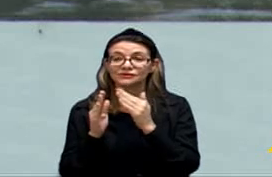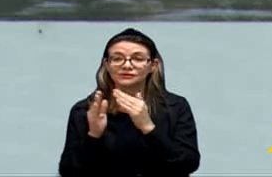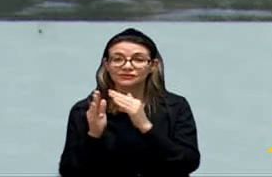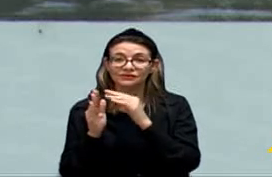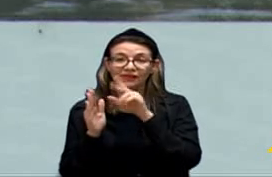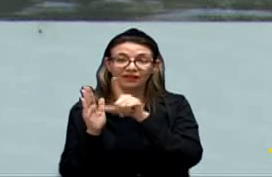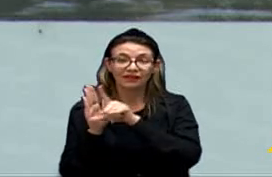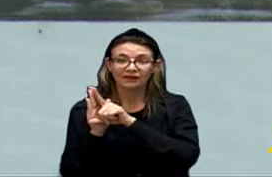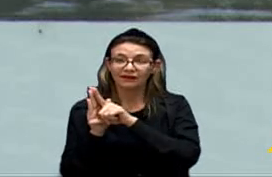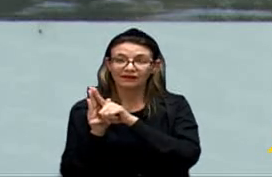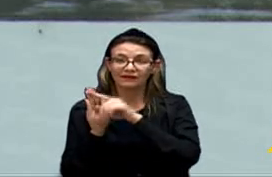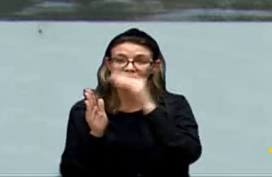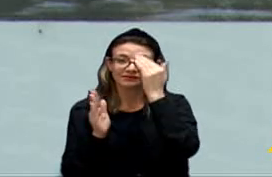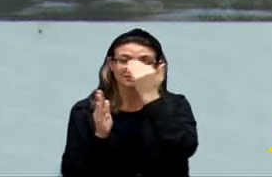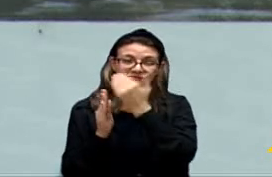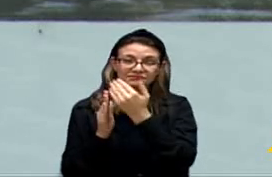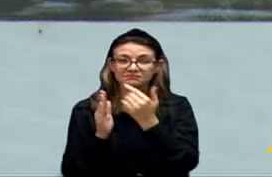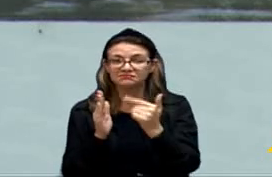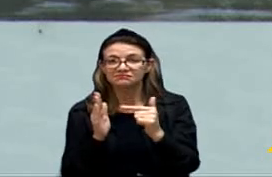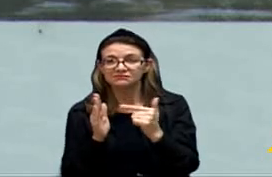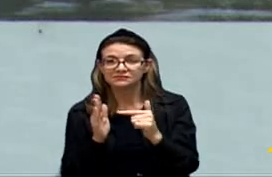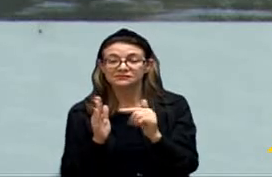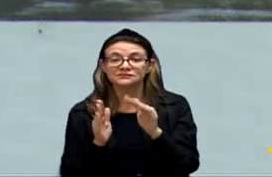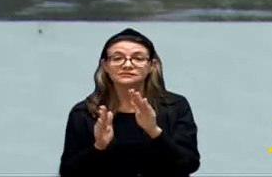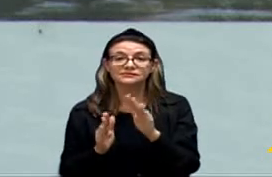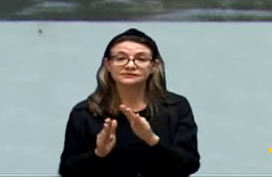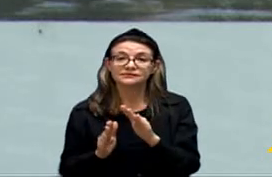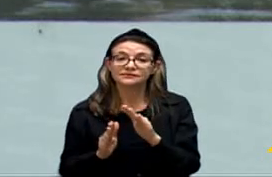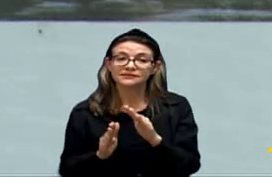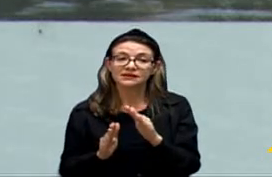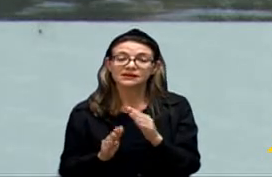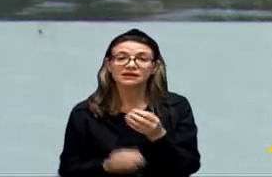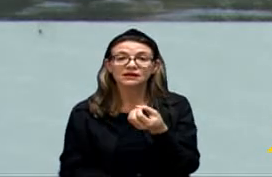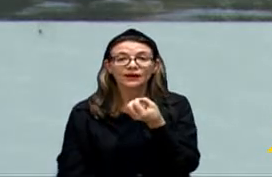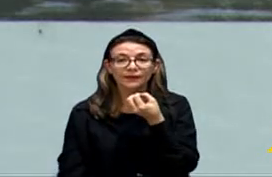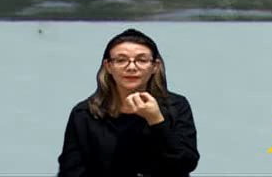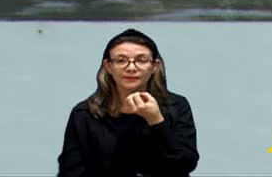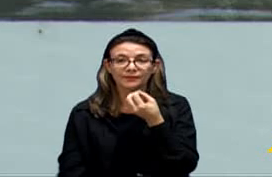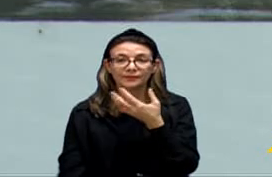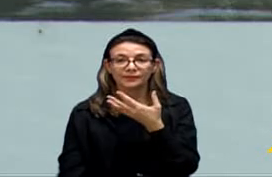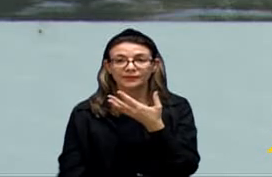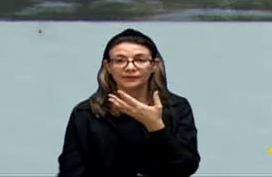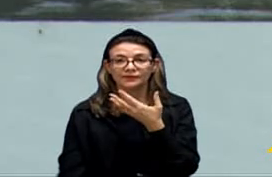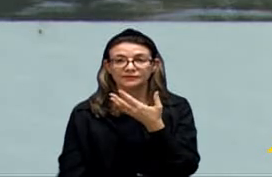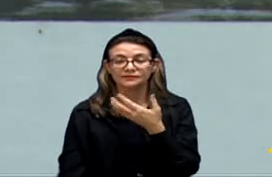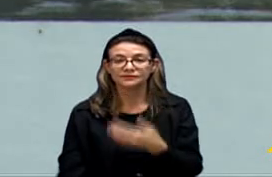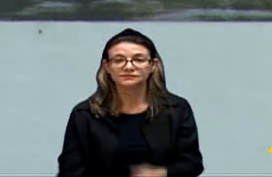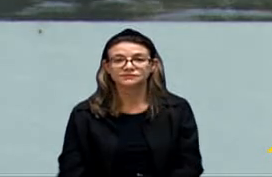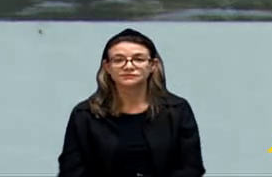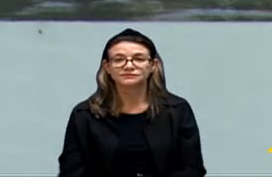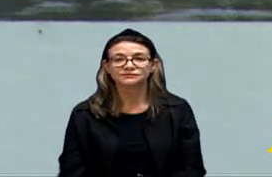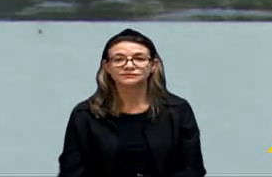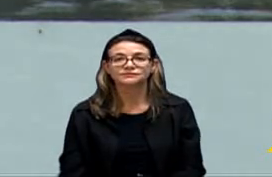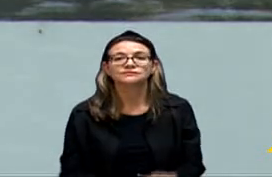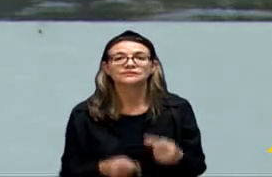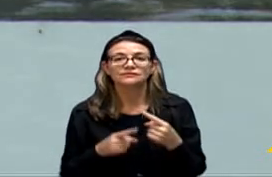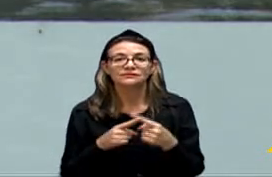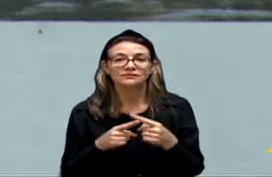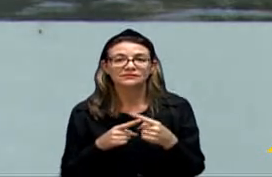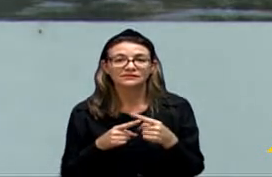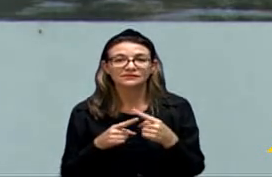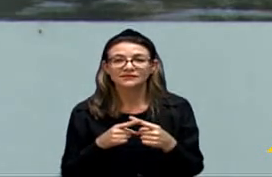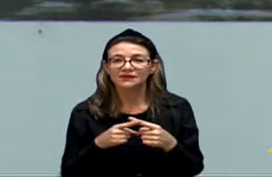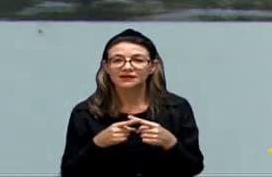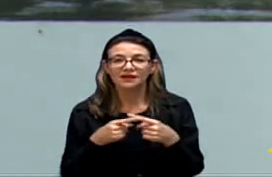social Esse instrumento para que realmente se crie um disciplinamento com relação ao escapamento ao barulho